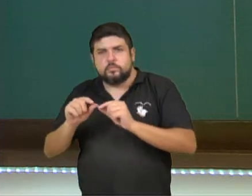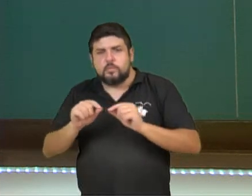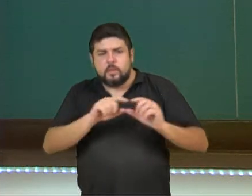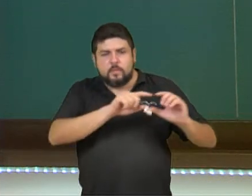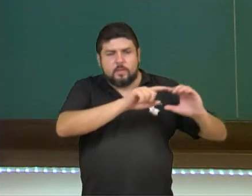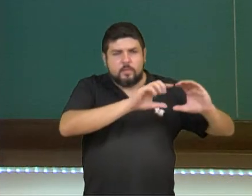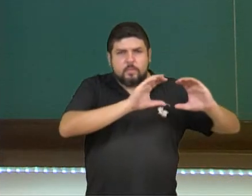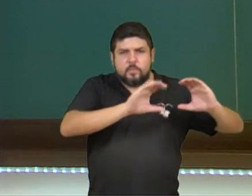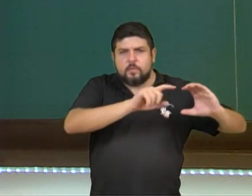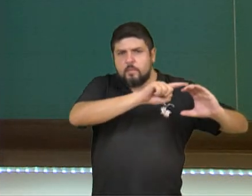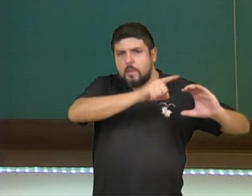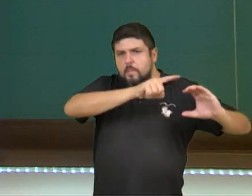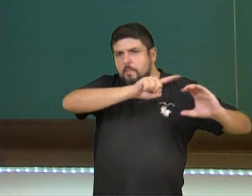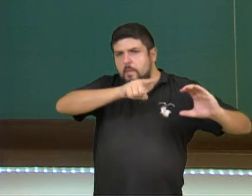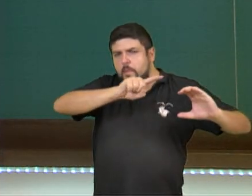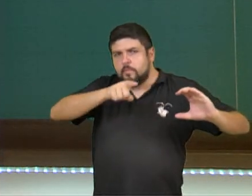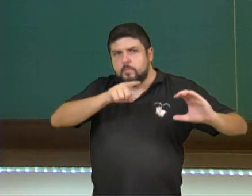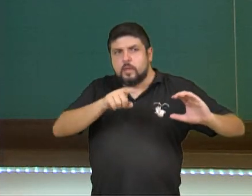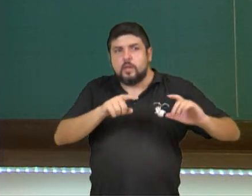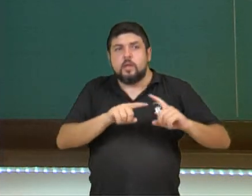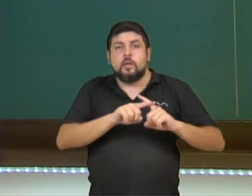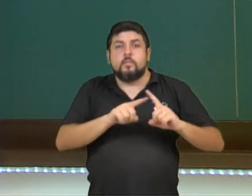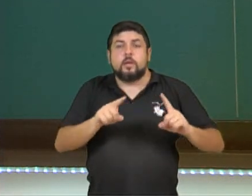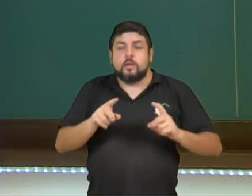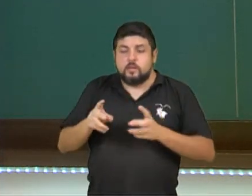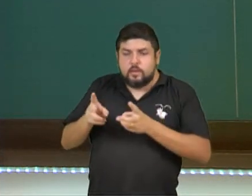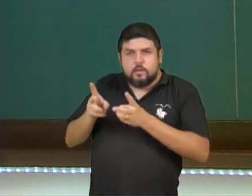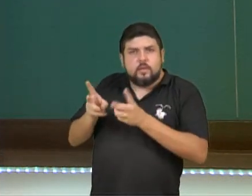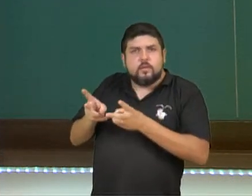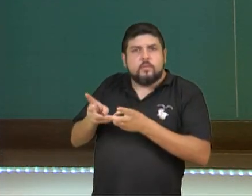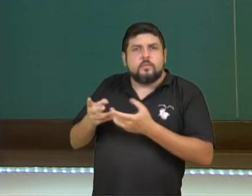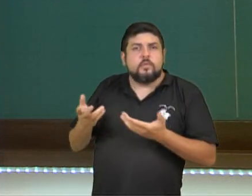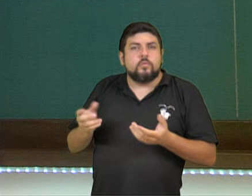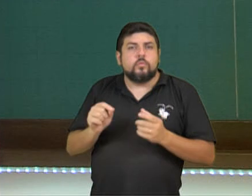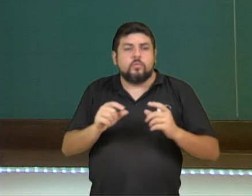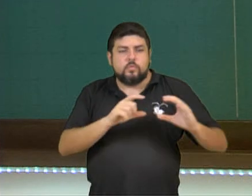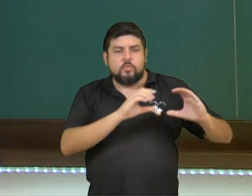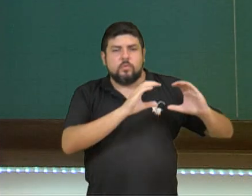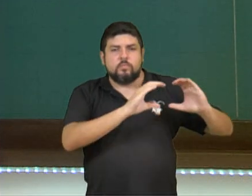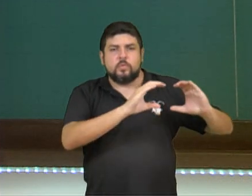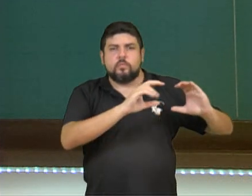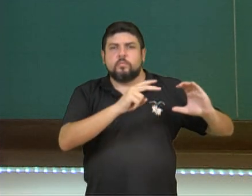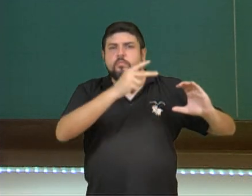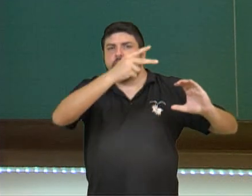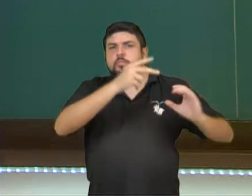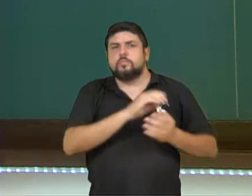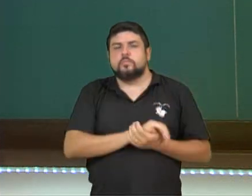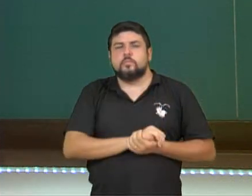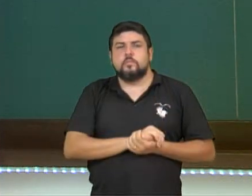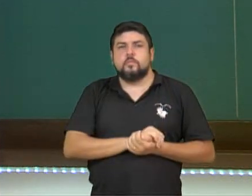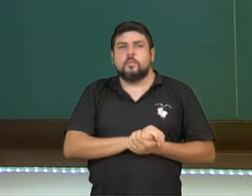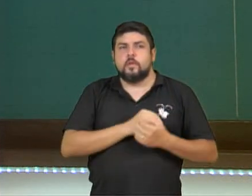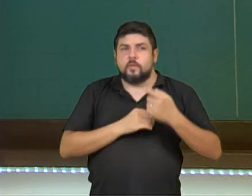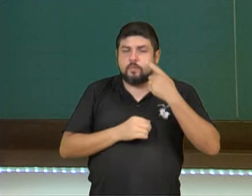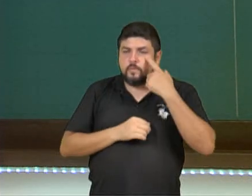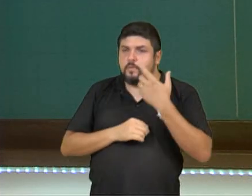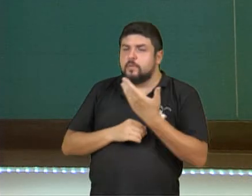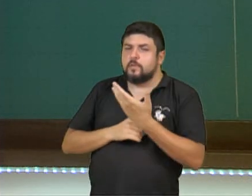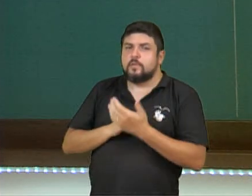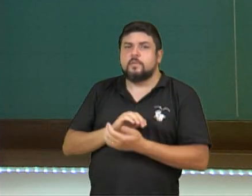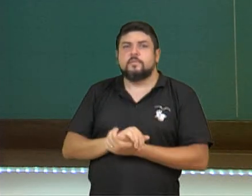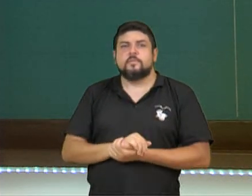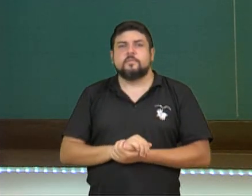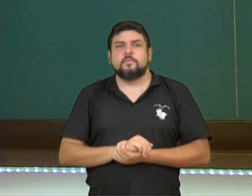lembra? Mas chega no mesmo resultado que se você aplicar o produto notável, ó, quadrado do primeiro menos